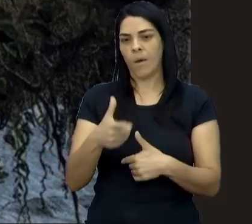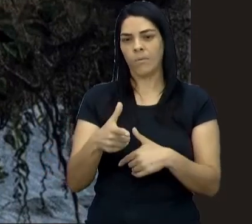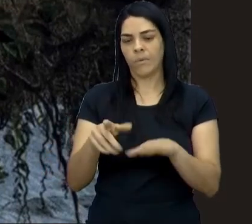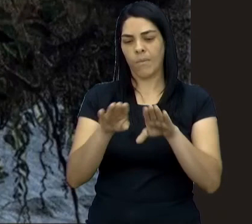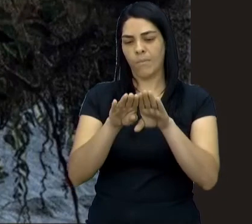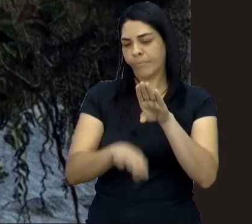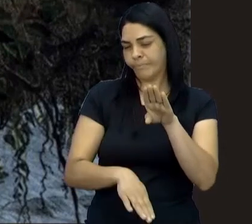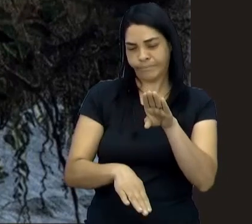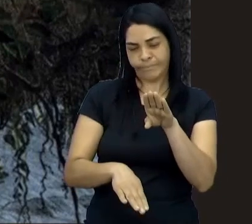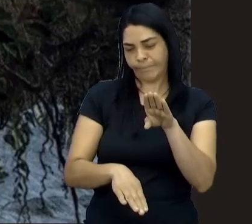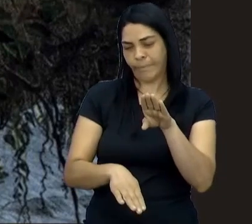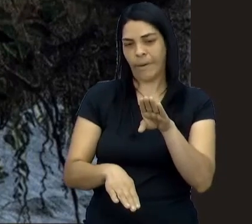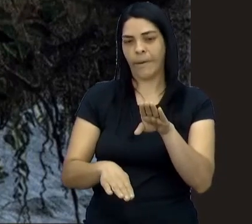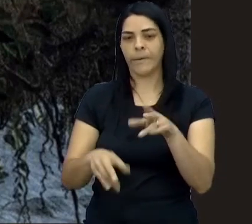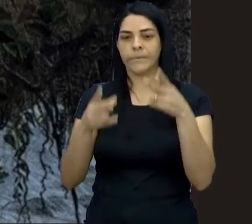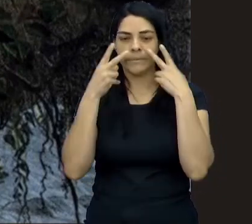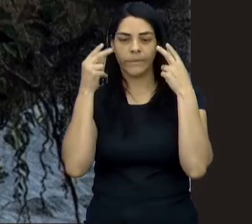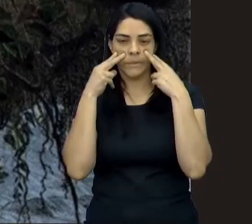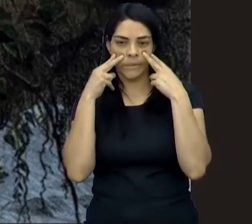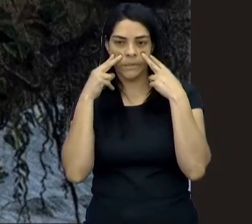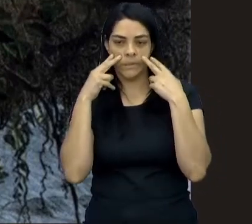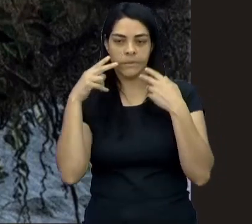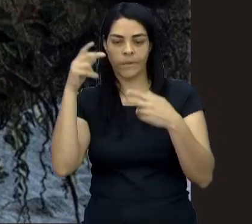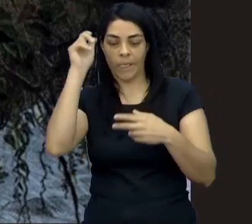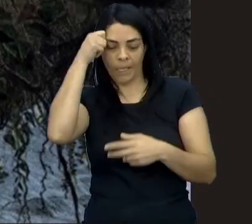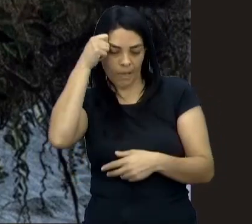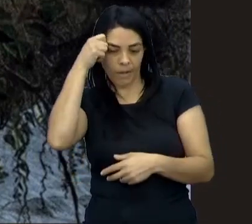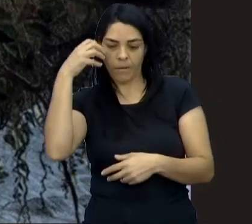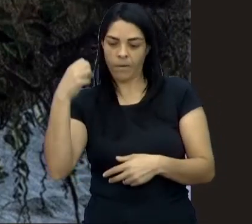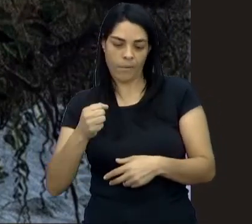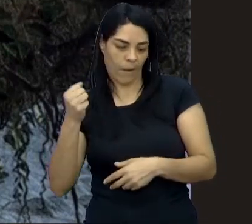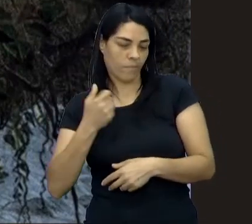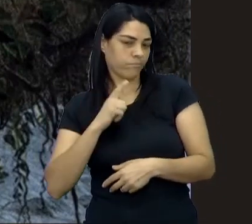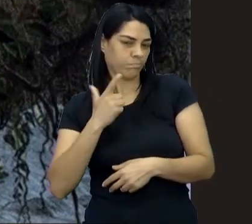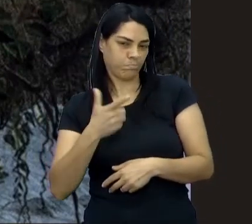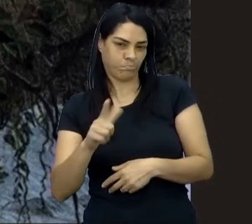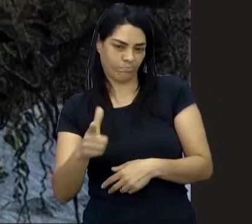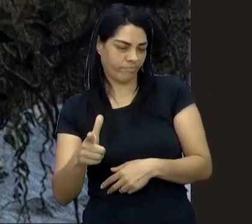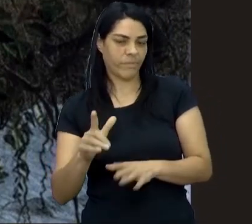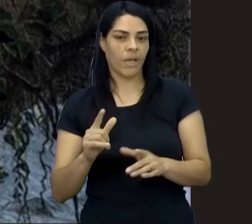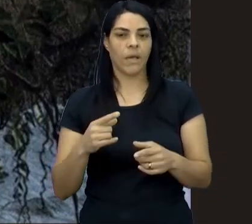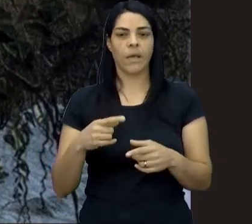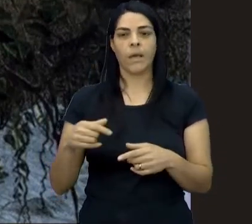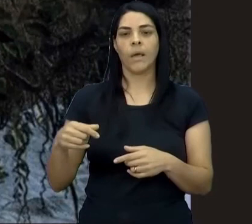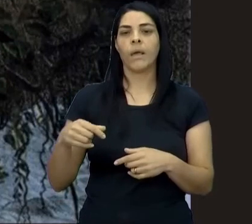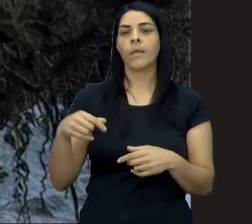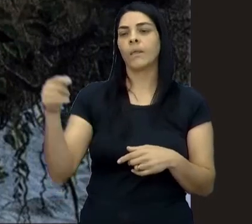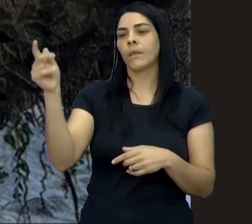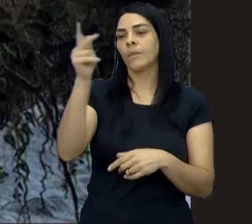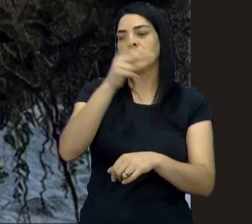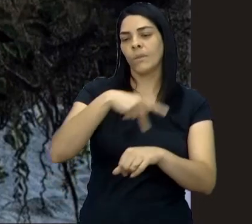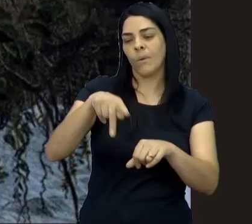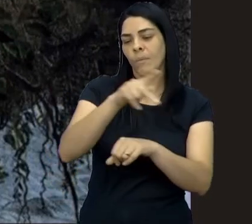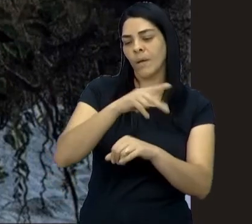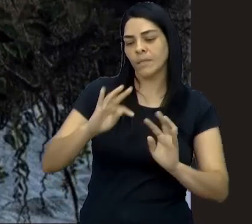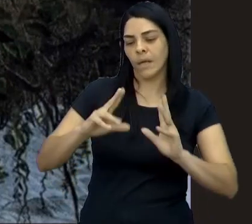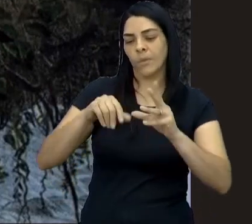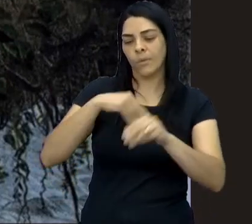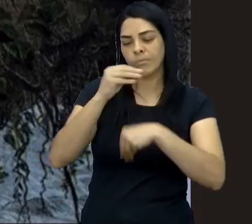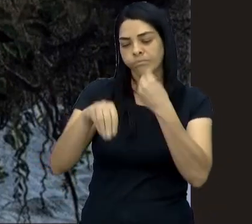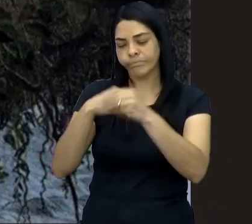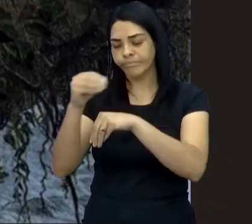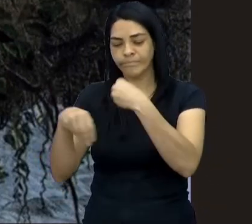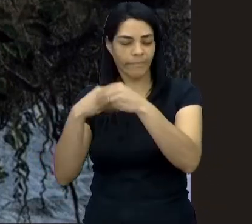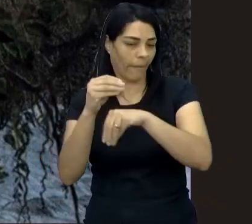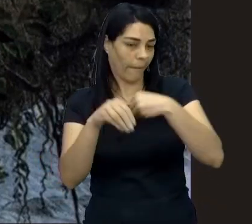entre indígenas negros e brancos né Principalmente no país onde tudo isso tá junto e misturado né que é o caso do